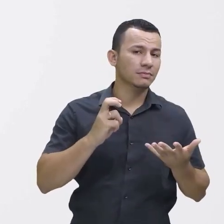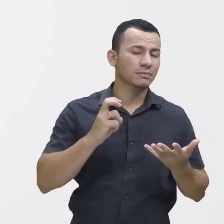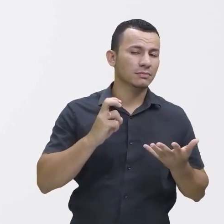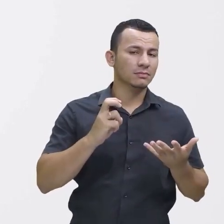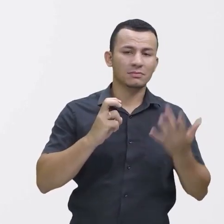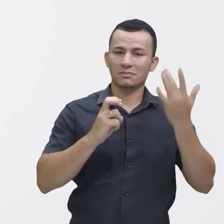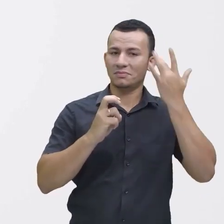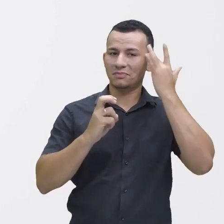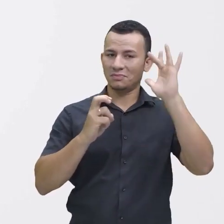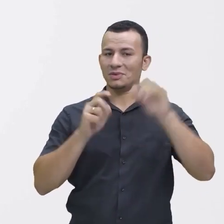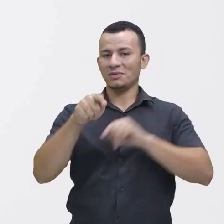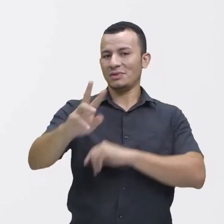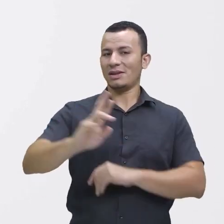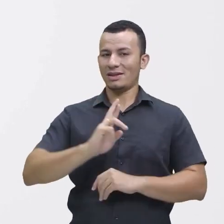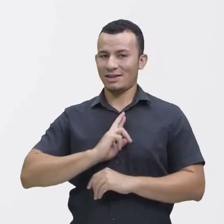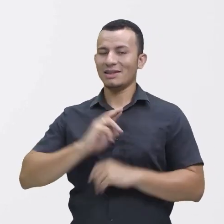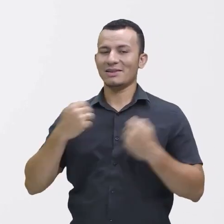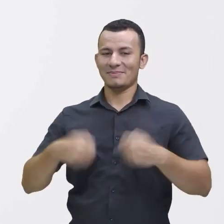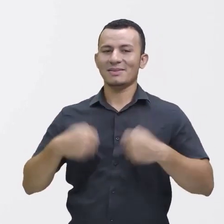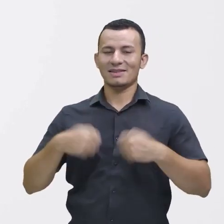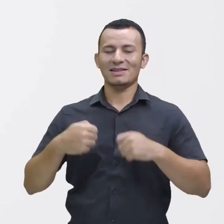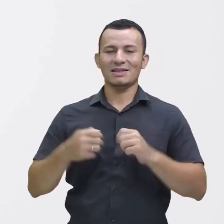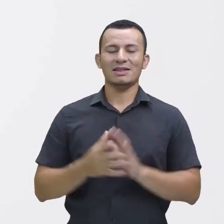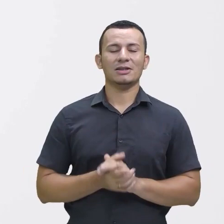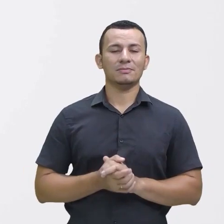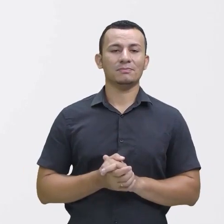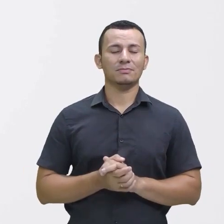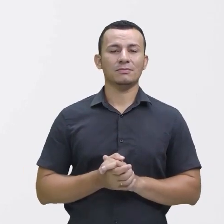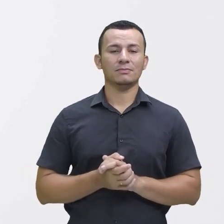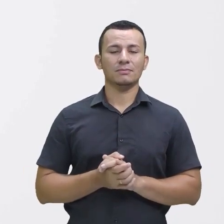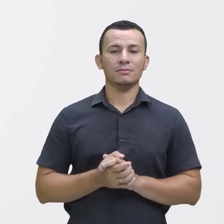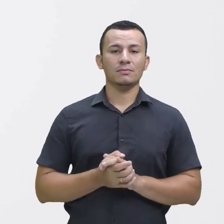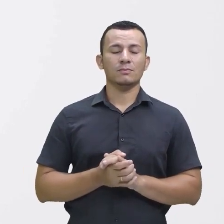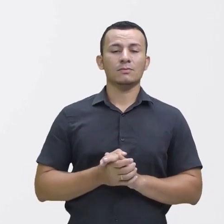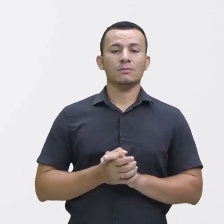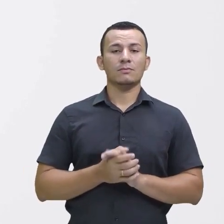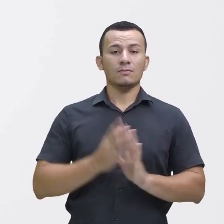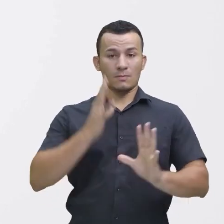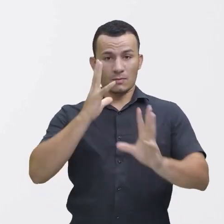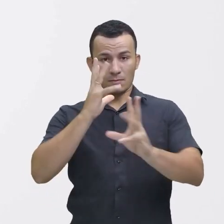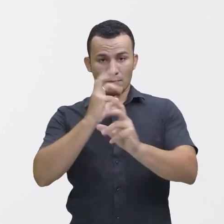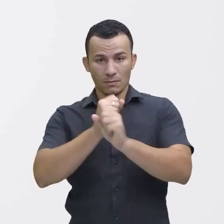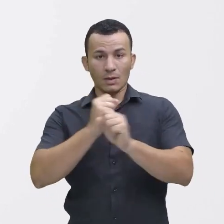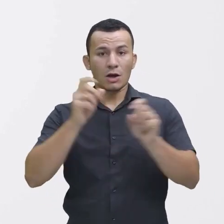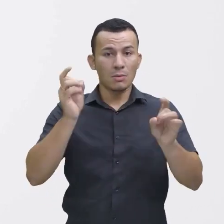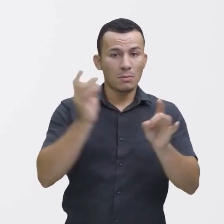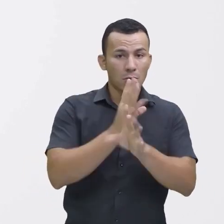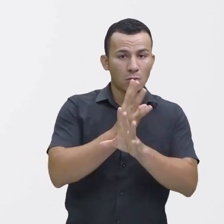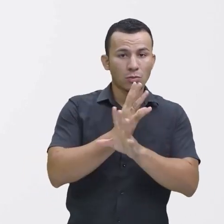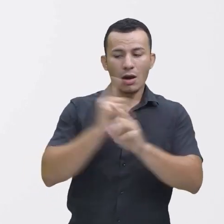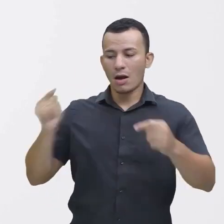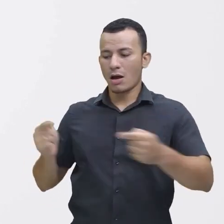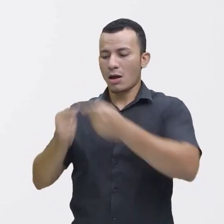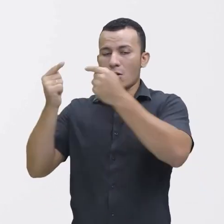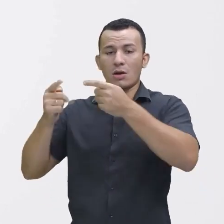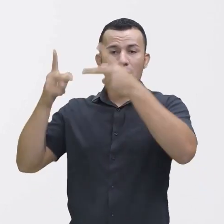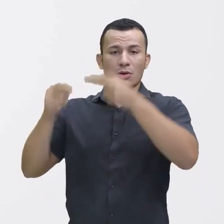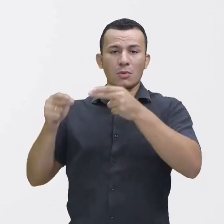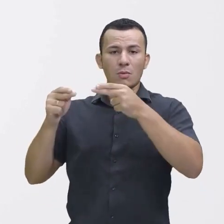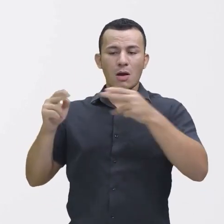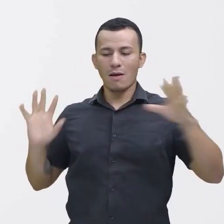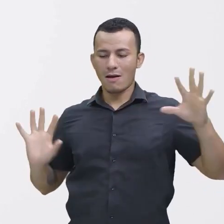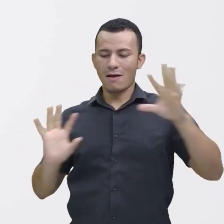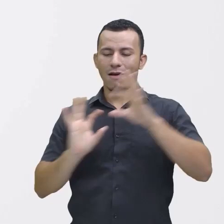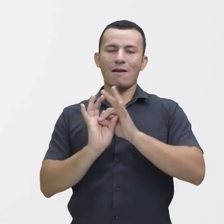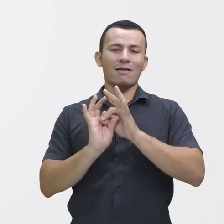Não sei, você que vai responder. E o resultado dela você vai somar com uma outra que tem o mesmo resultado e vai ligar. Tá